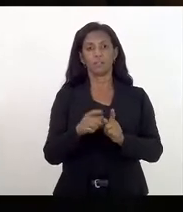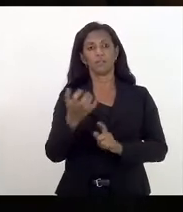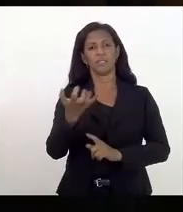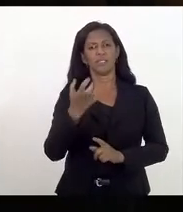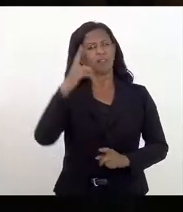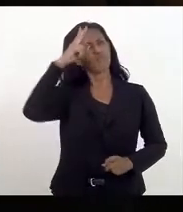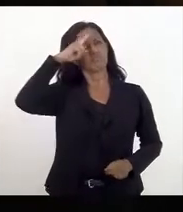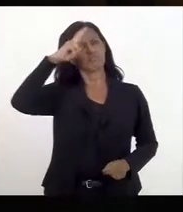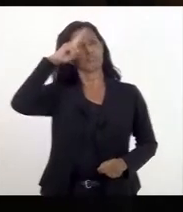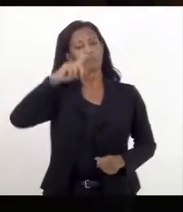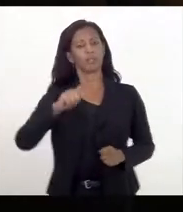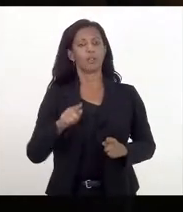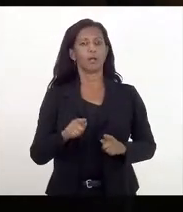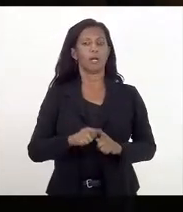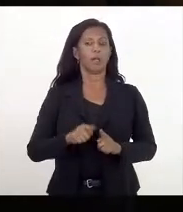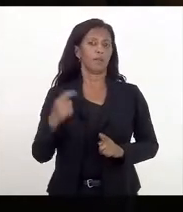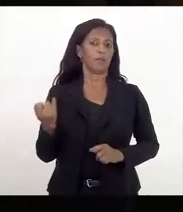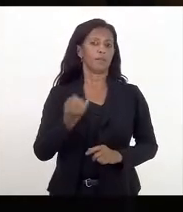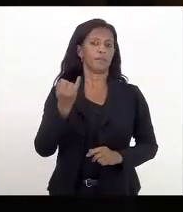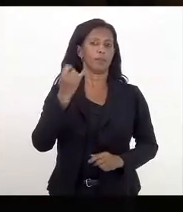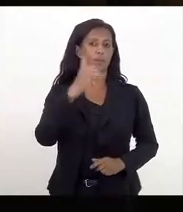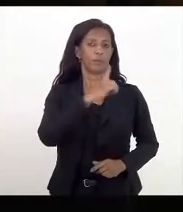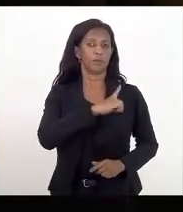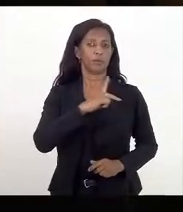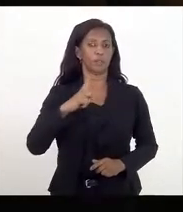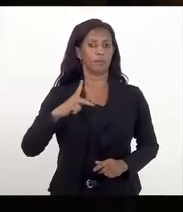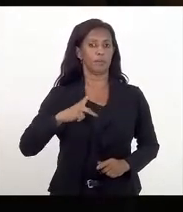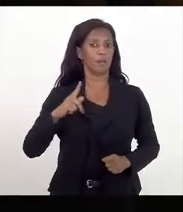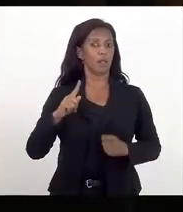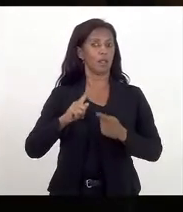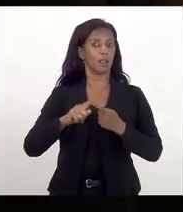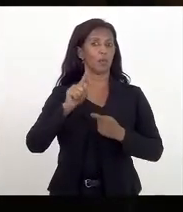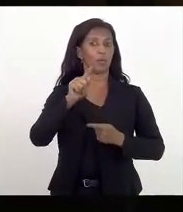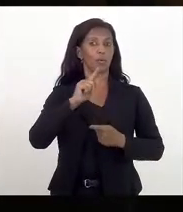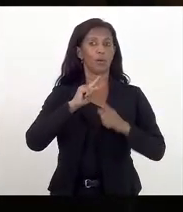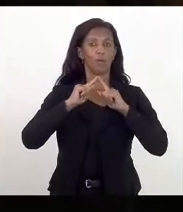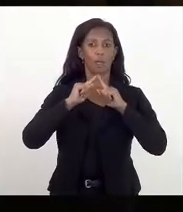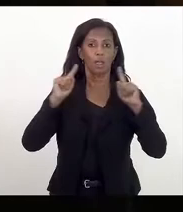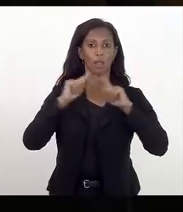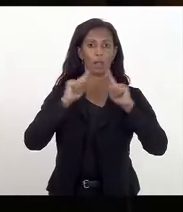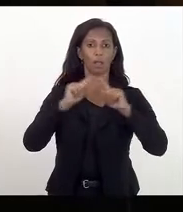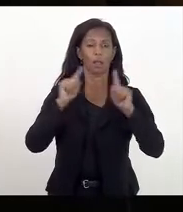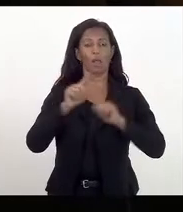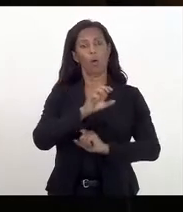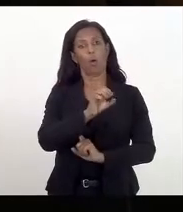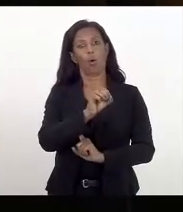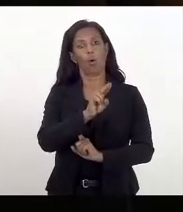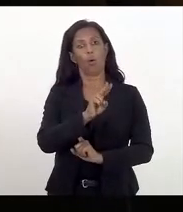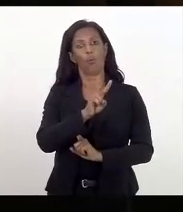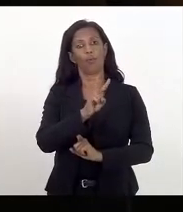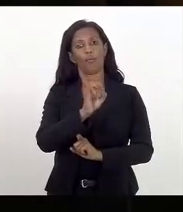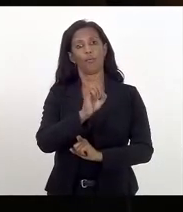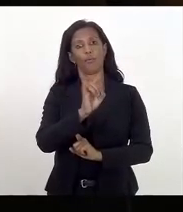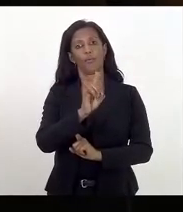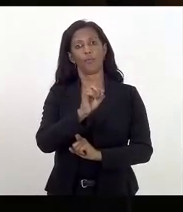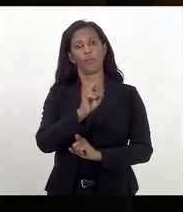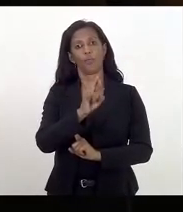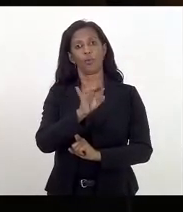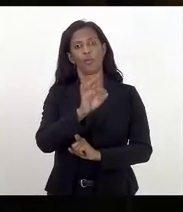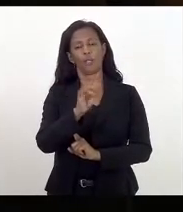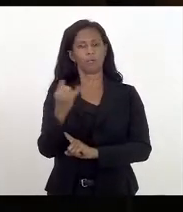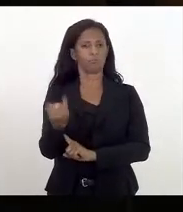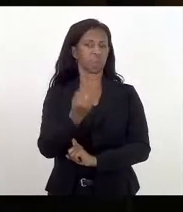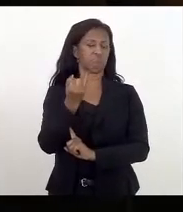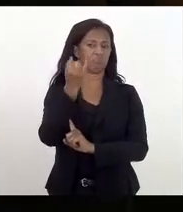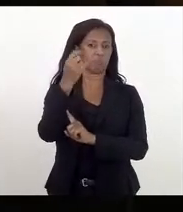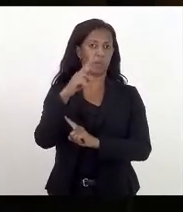ressaltar o papel da ouvidoria da defensoria pública nesse processo. É superimportante uma ouvidoria forte, como